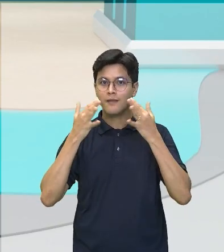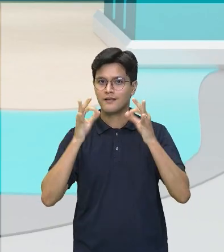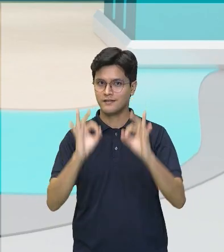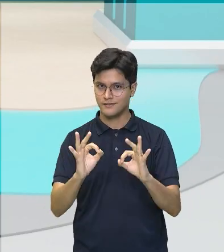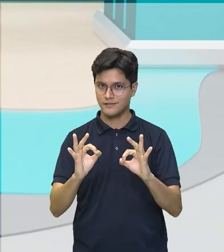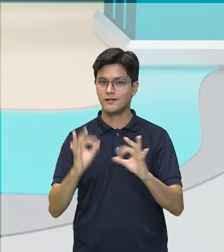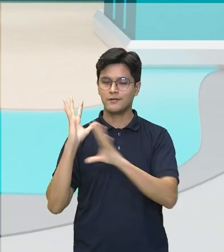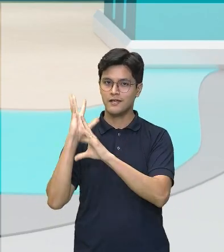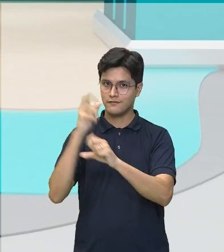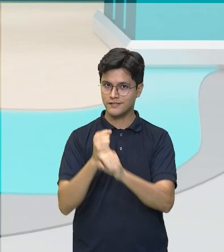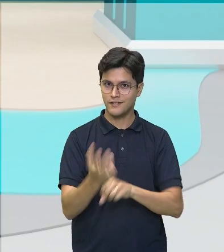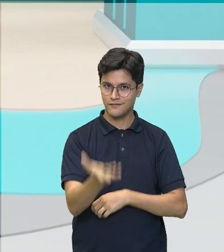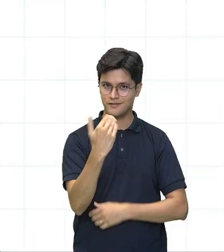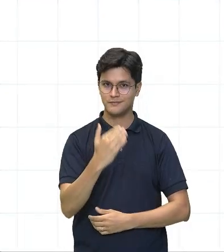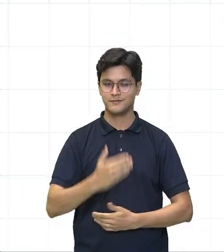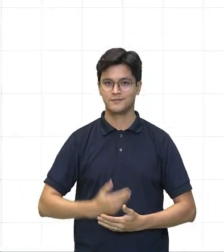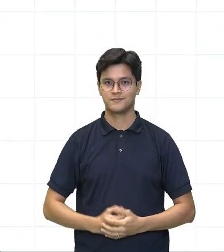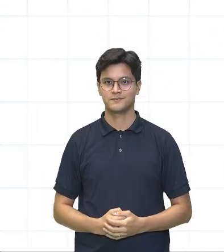nossa revisão. Vamos lá?